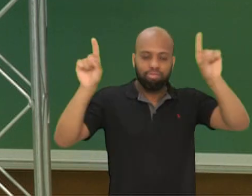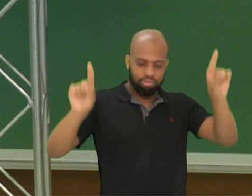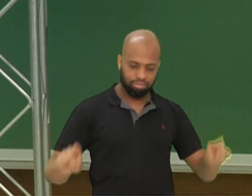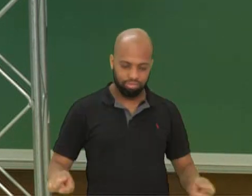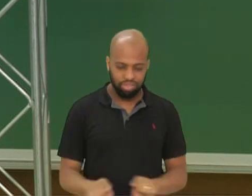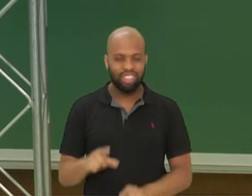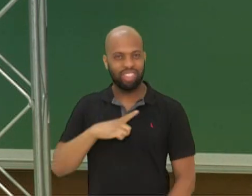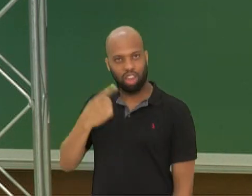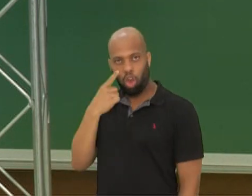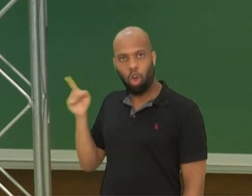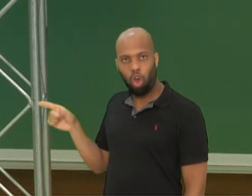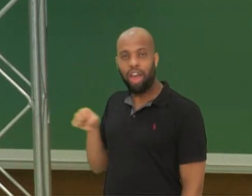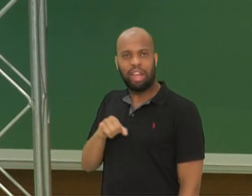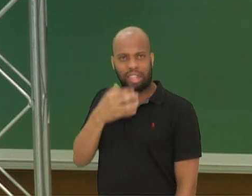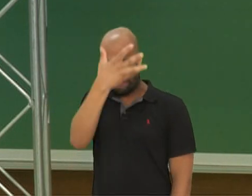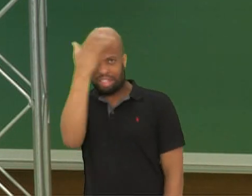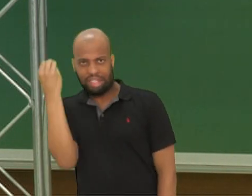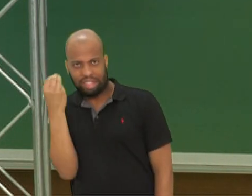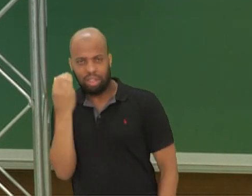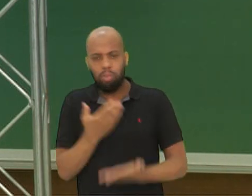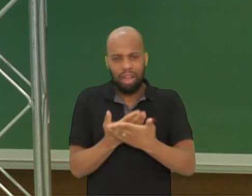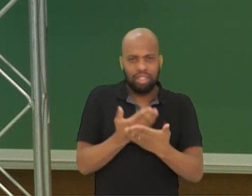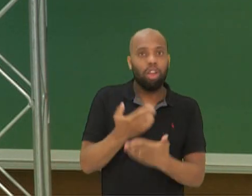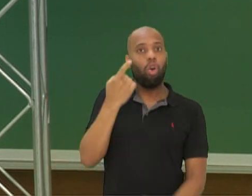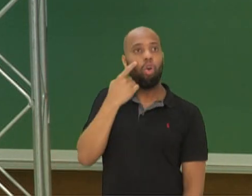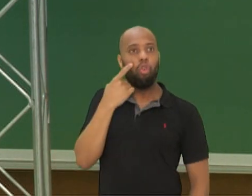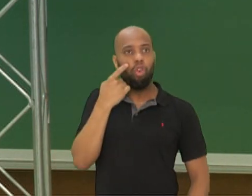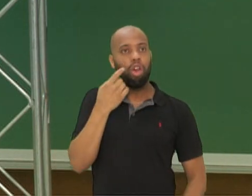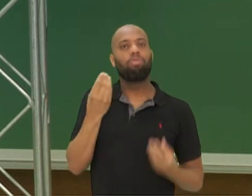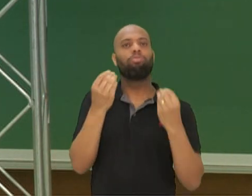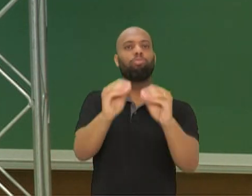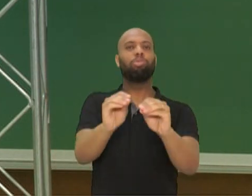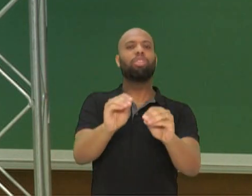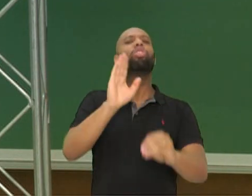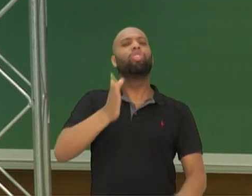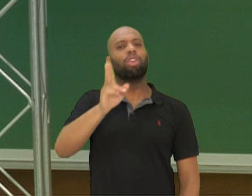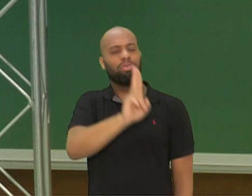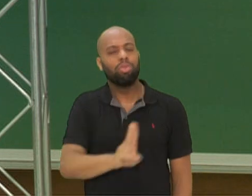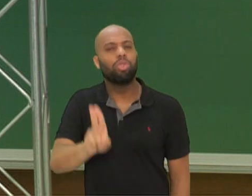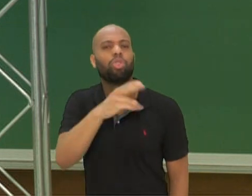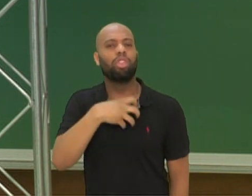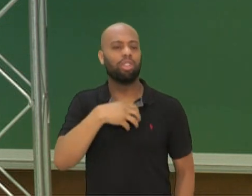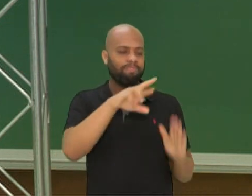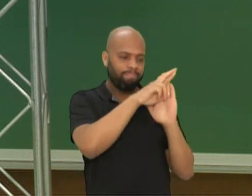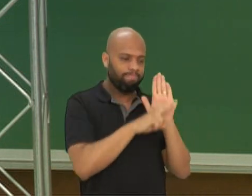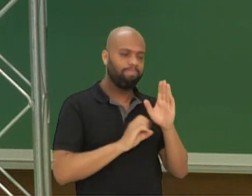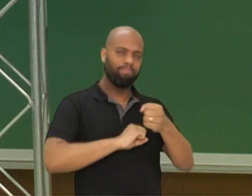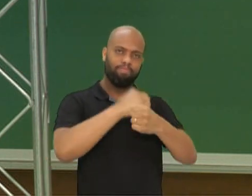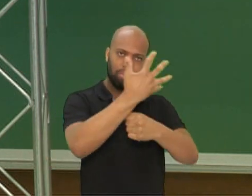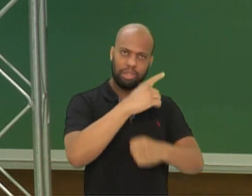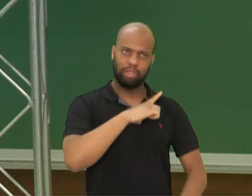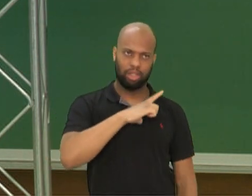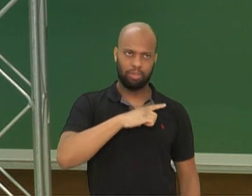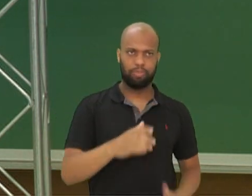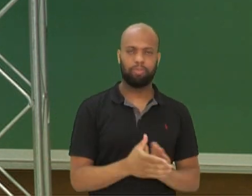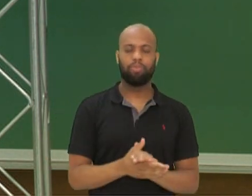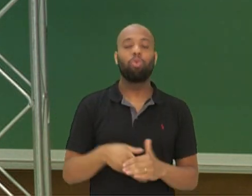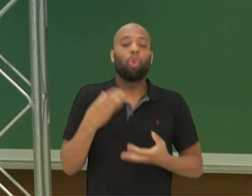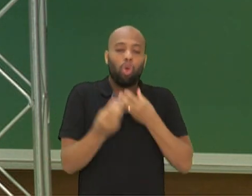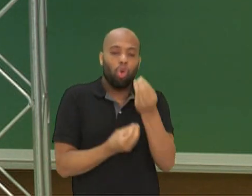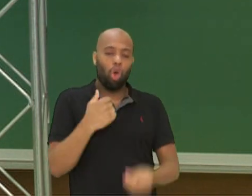potenciação. Para eu conseguir igualar as bases aqui na minha igualdade, na minha equação